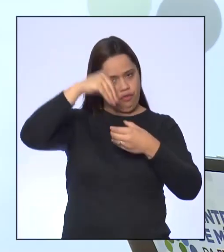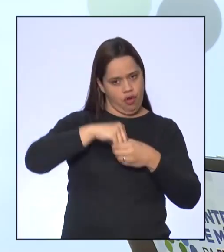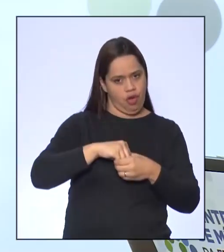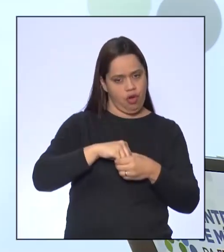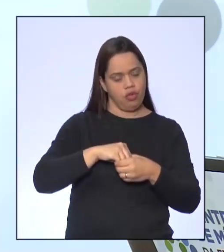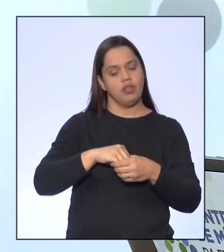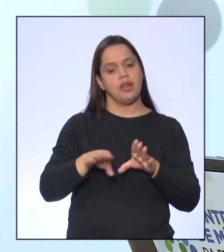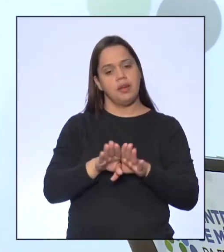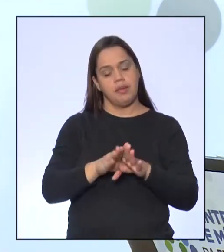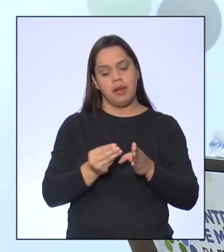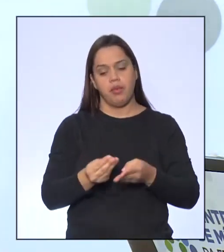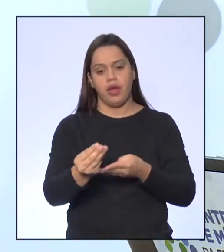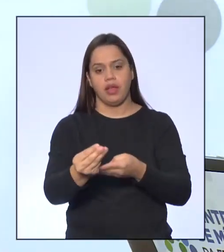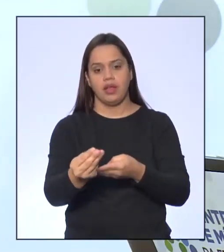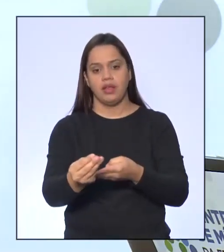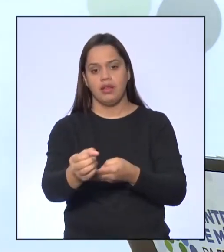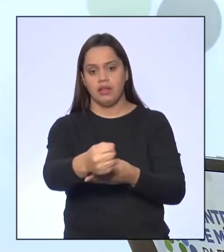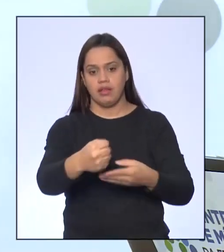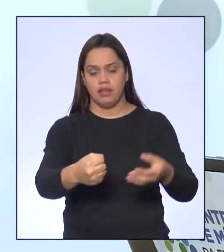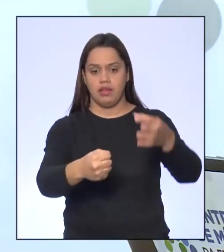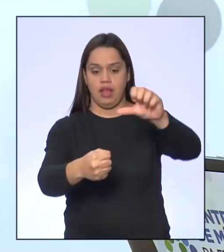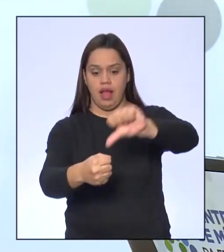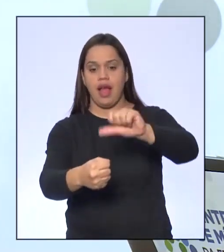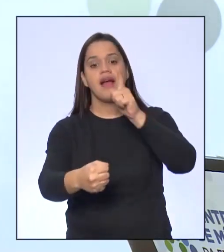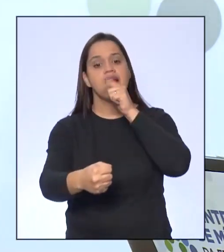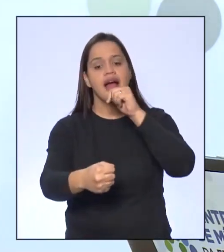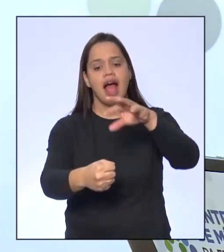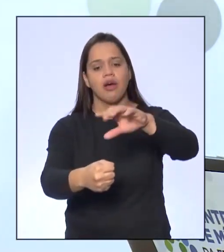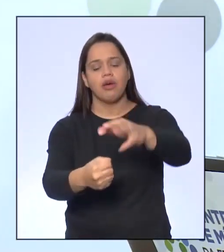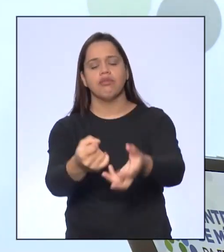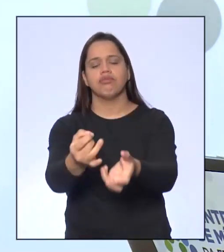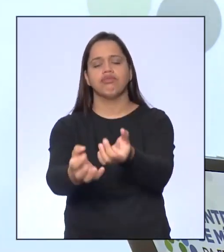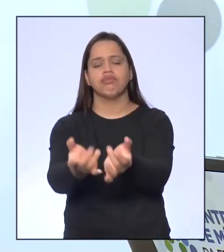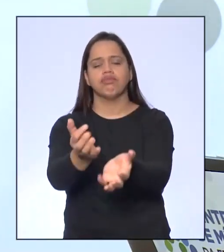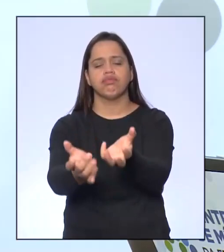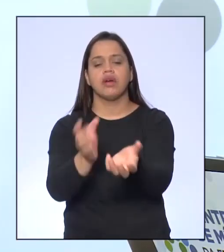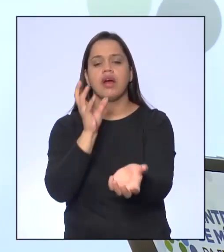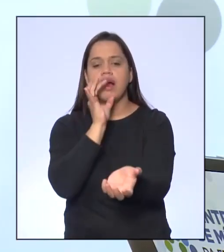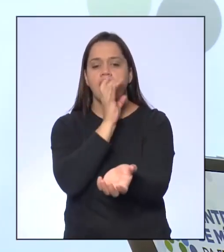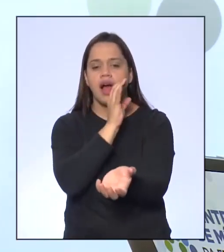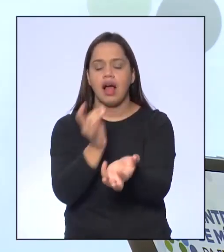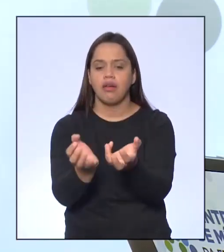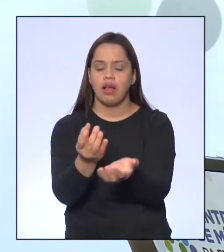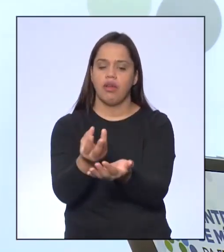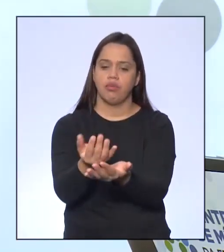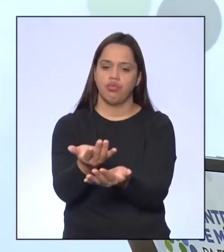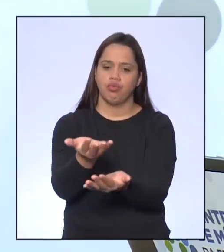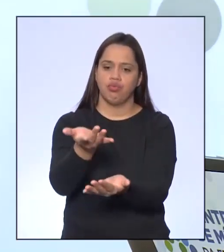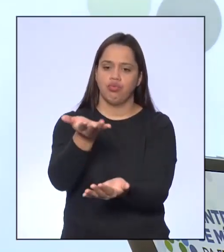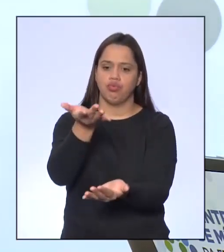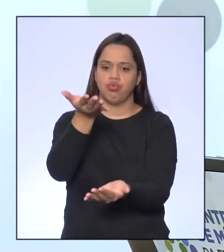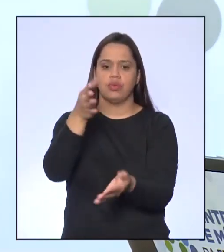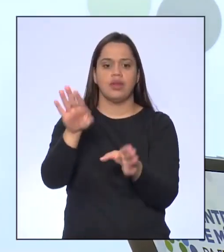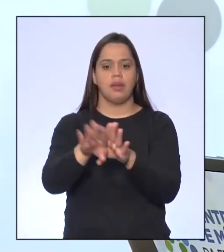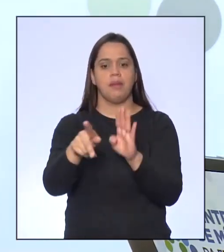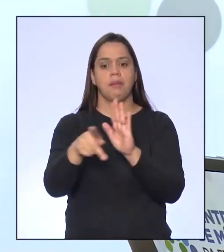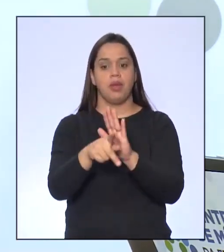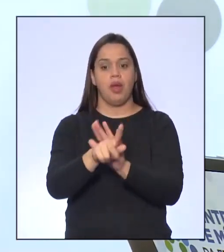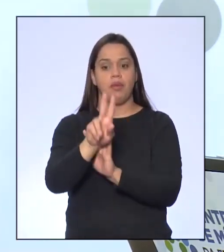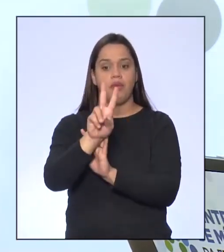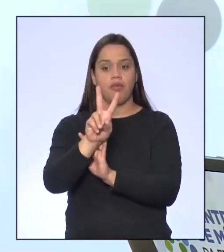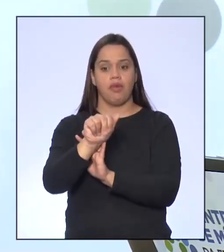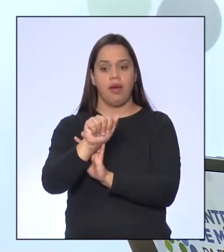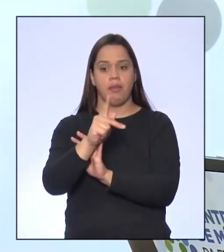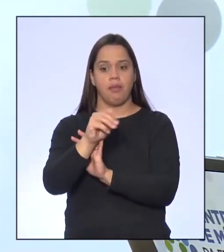numa chaleira, ela vai se transformar na forma de gás, né, ou vapor. também uma outra mudança,